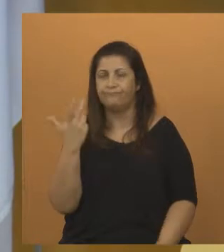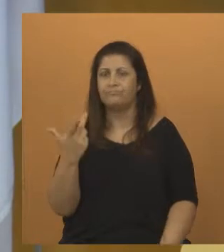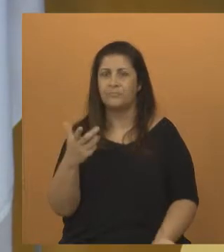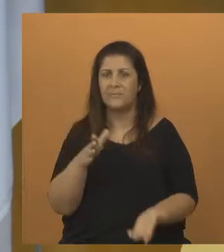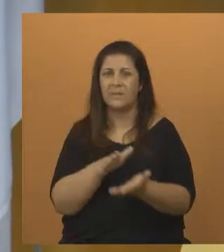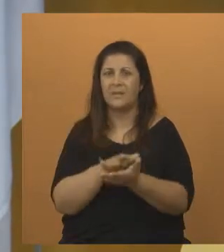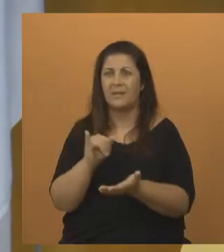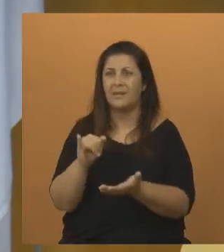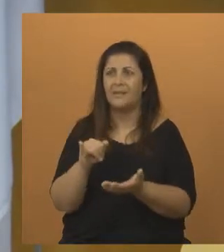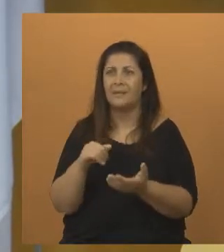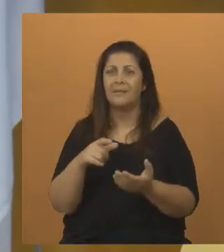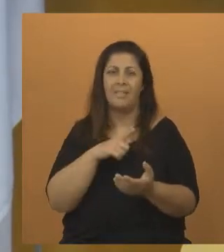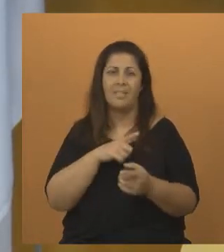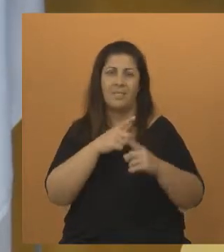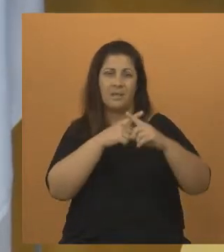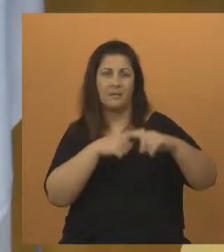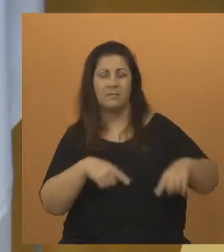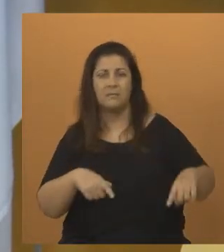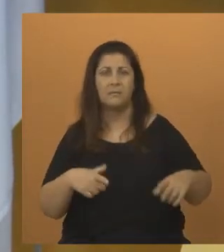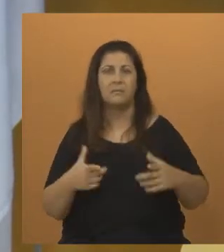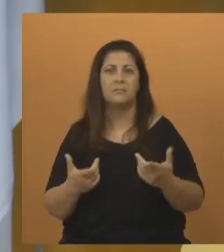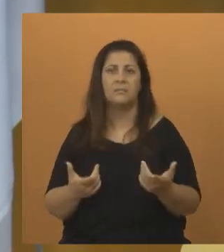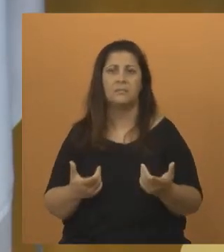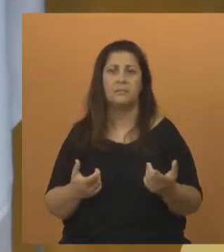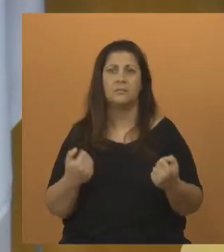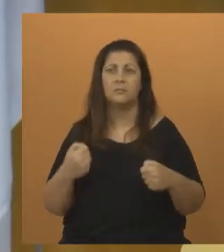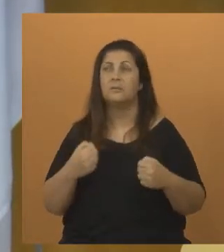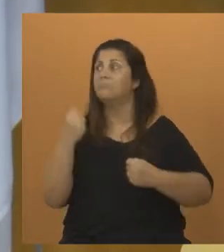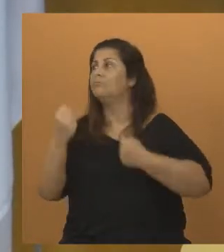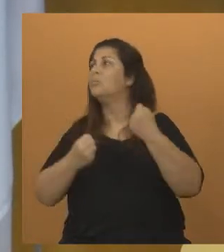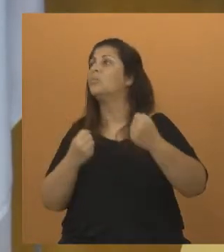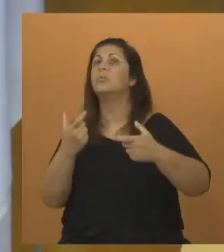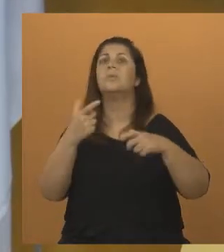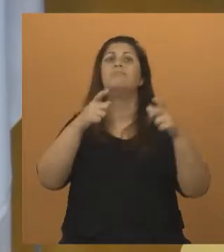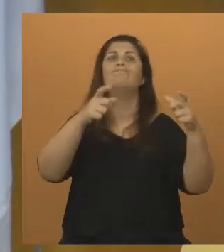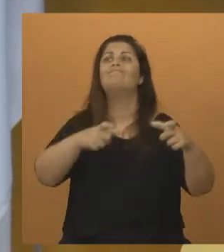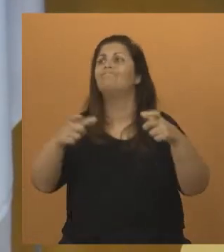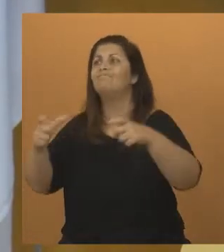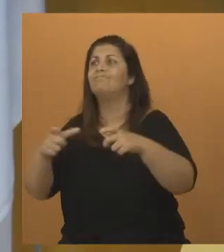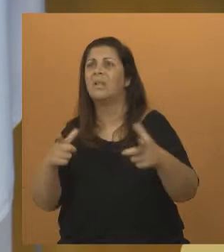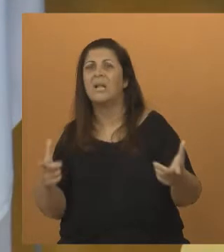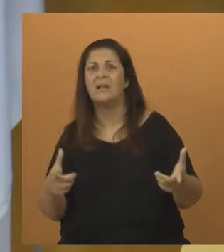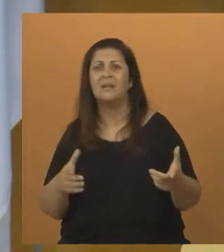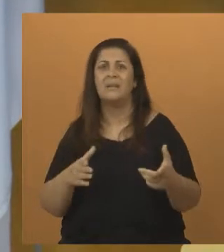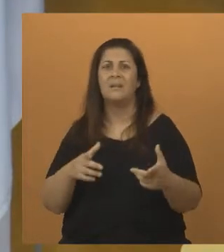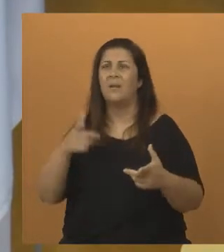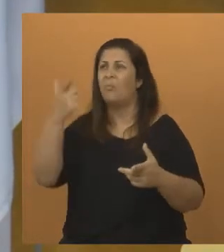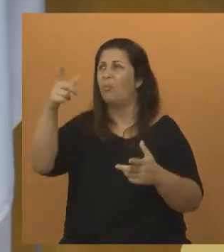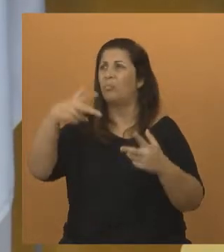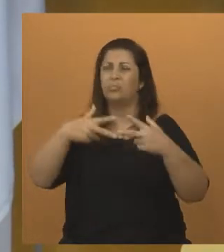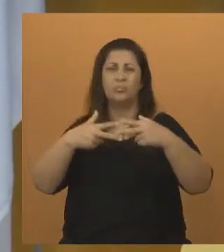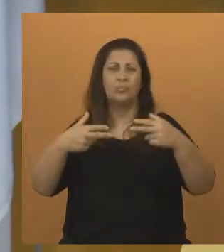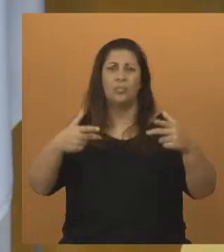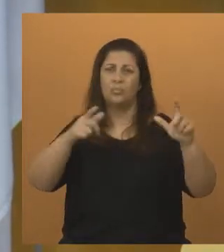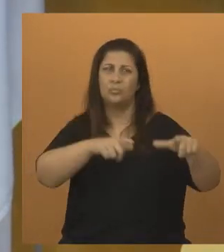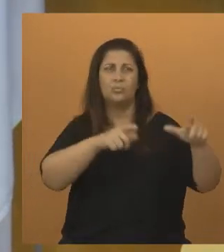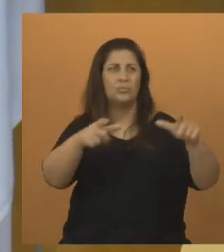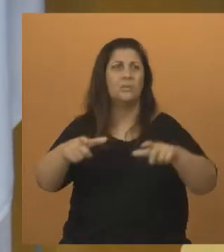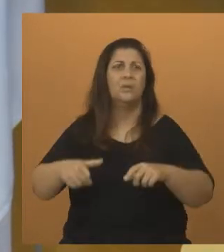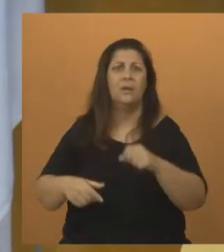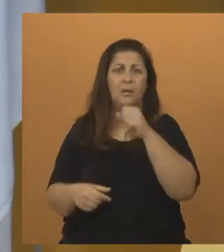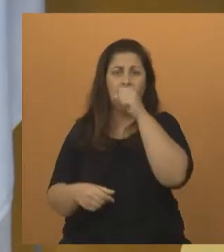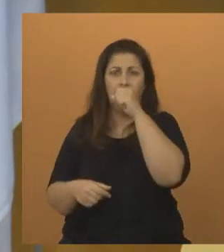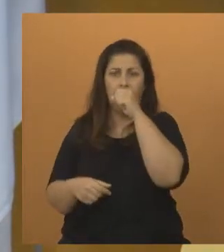Alguns campeonatos aí que teve do Jacarezão, ter que estar correndo atrás de campo, no Maracatu, em Guararema, em São José